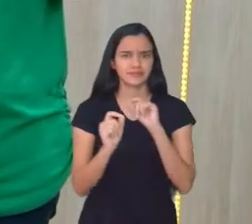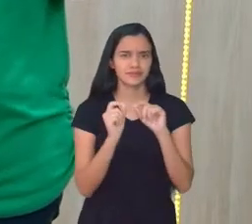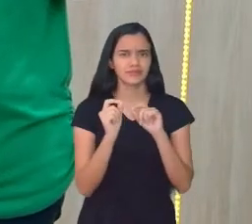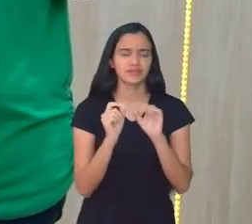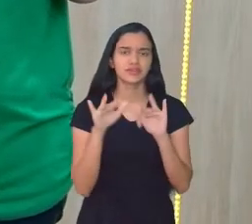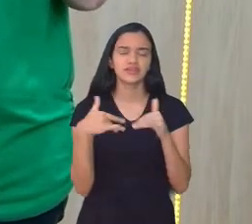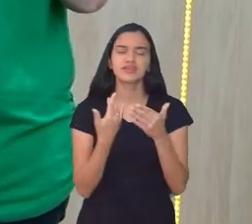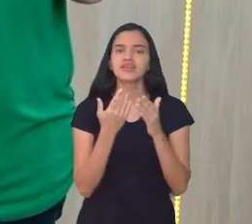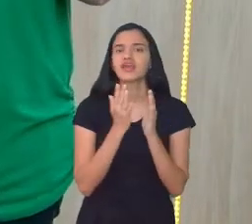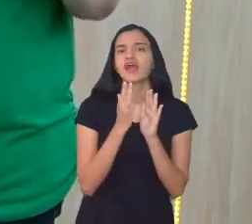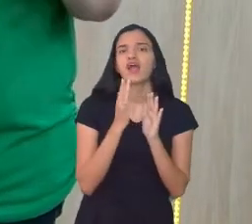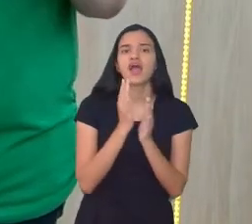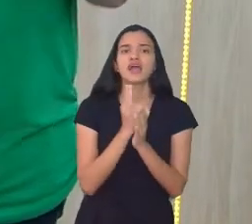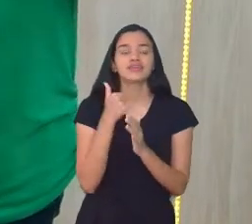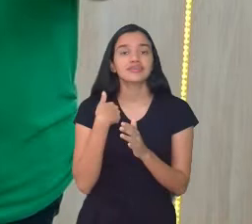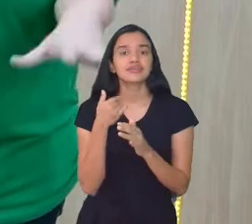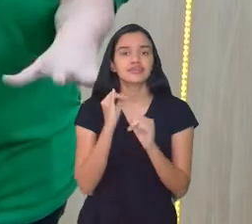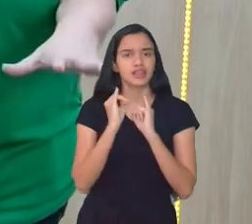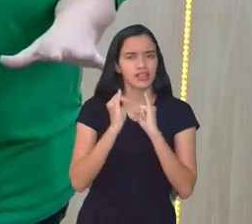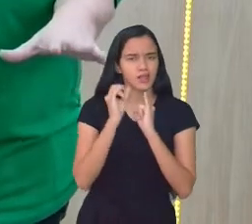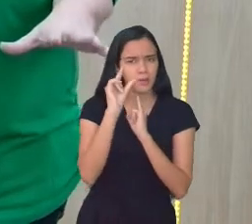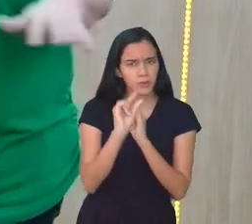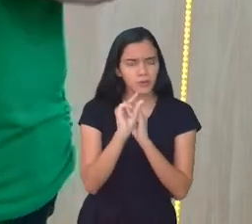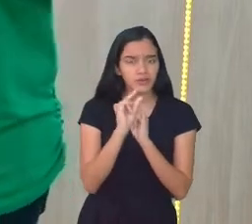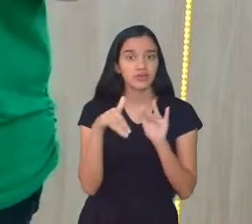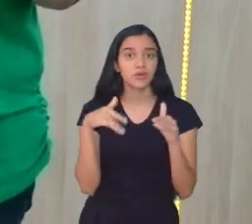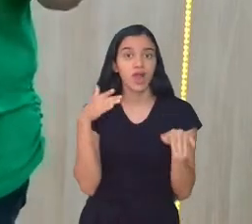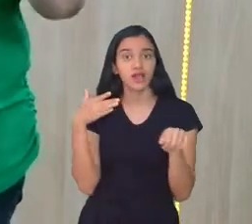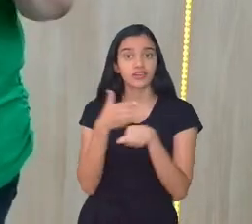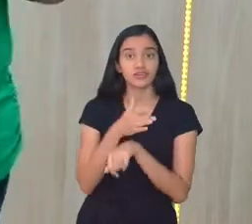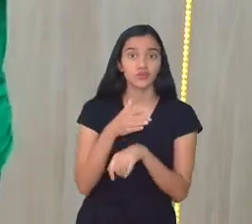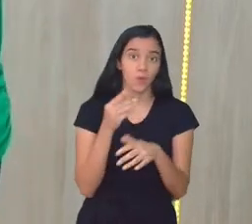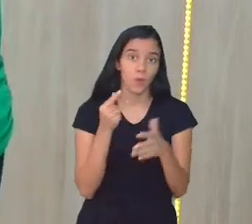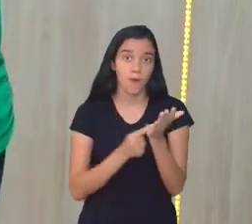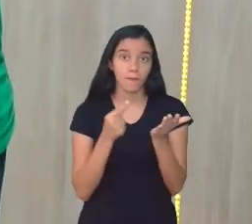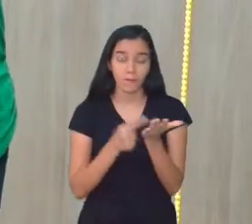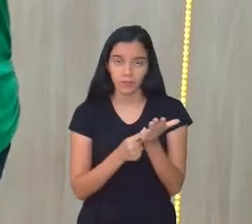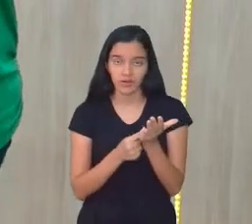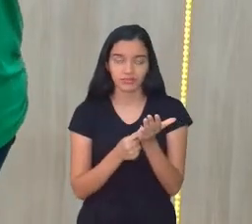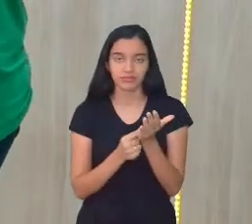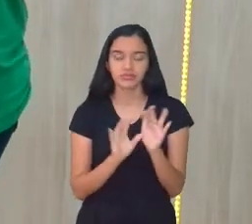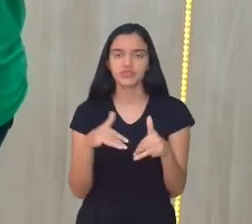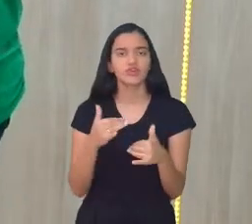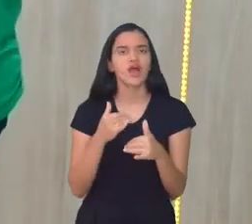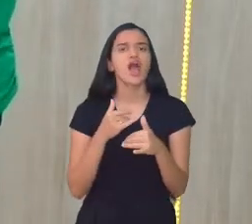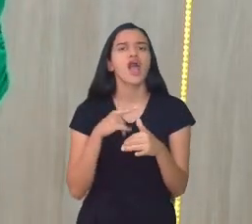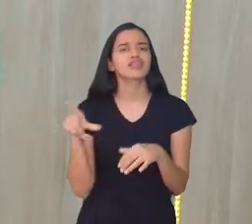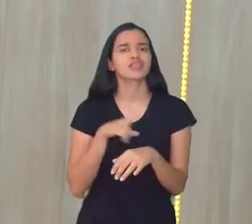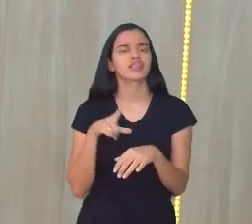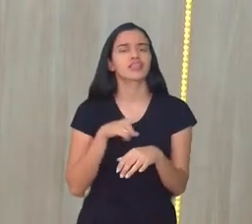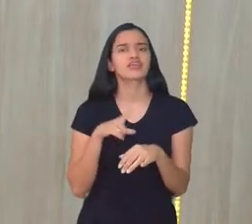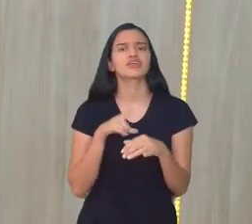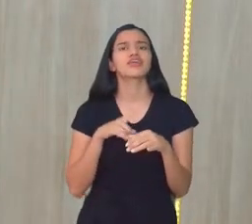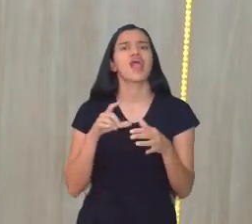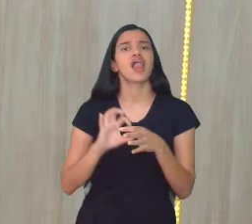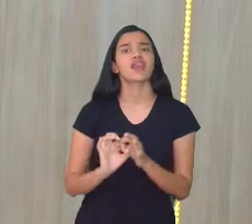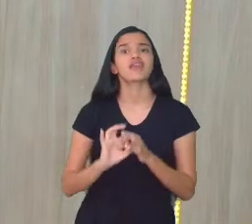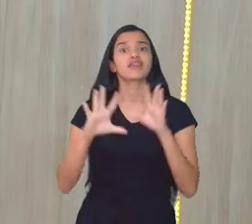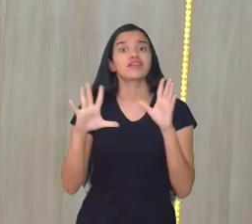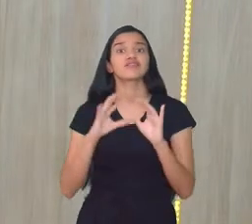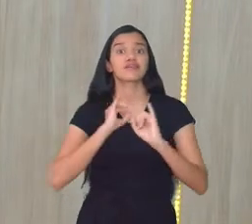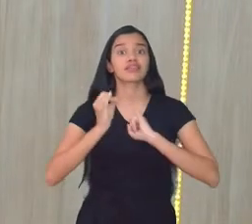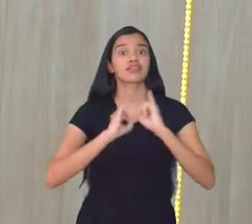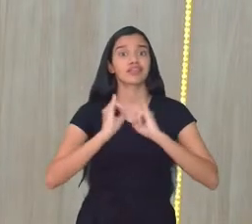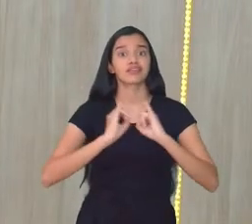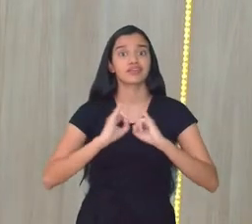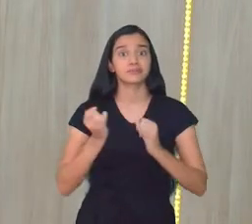só de dados da internet para entrar. Entrou no aplicativo. É o aplicativo que está fornecendo os dados da